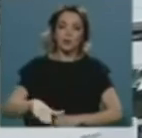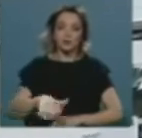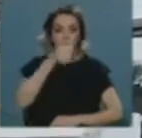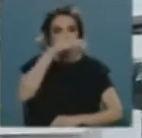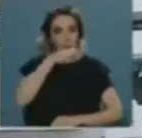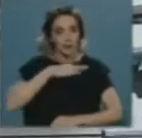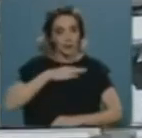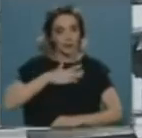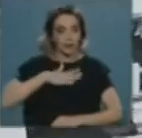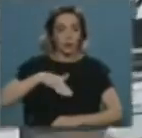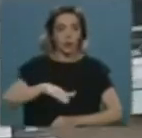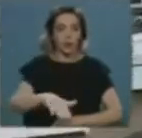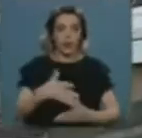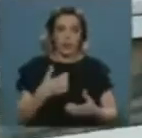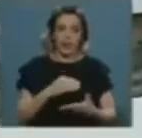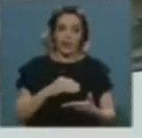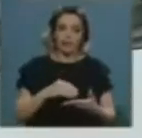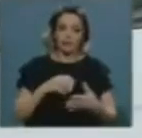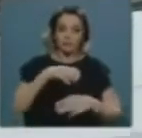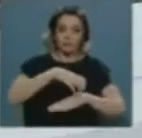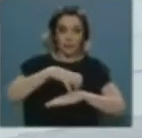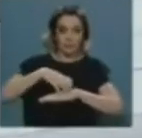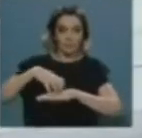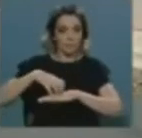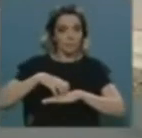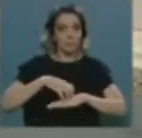Empresarial do Porto Santo estão instaladas